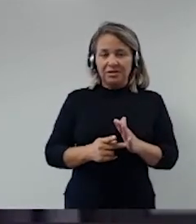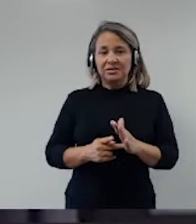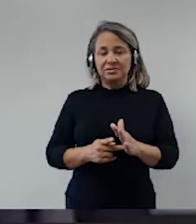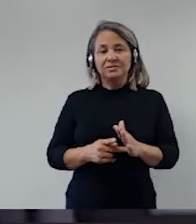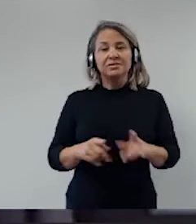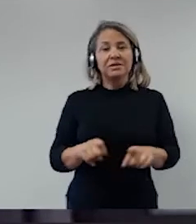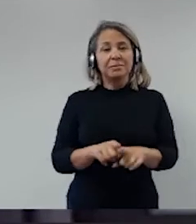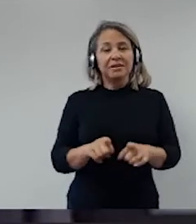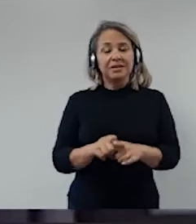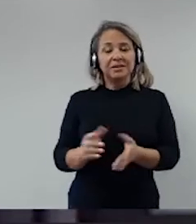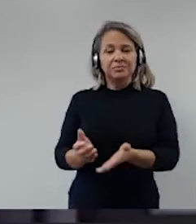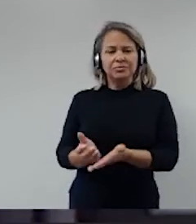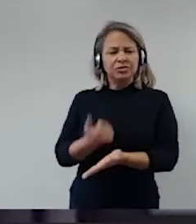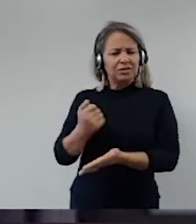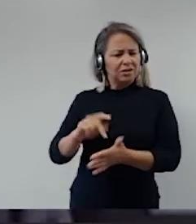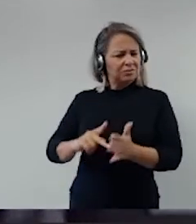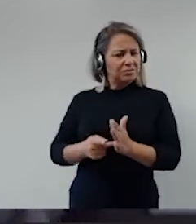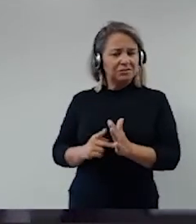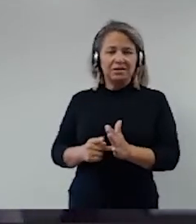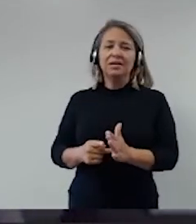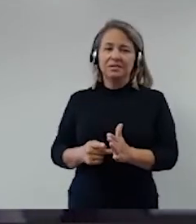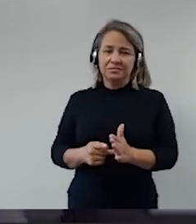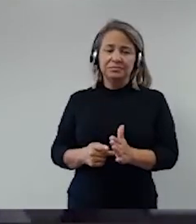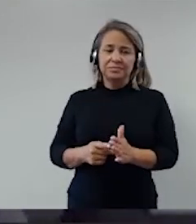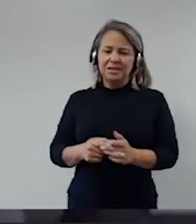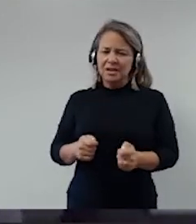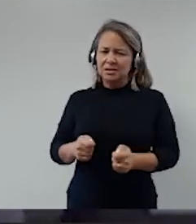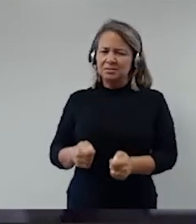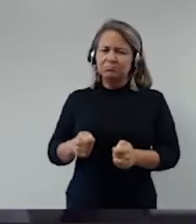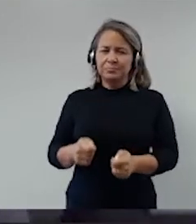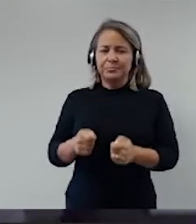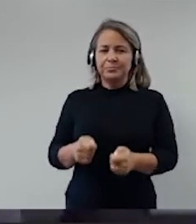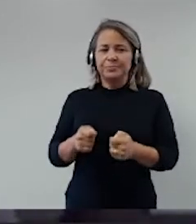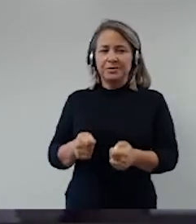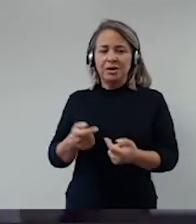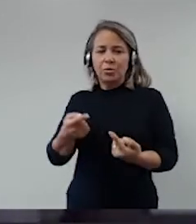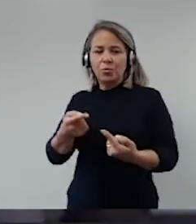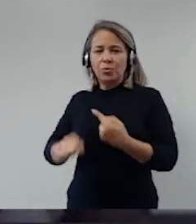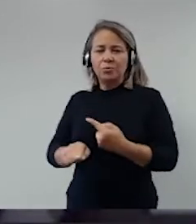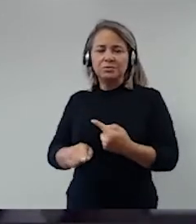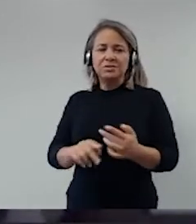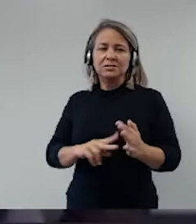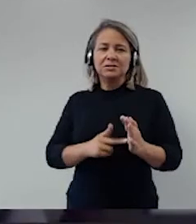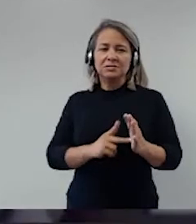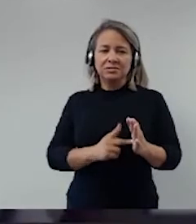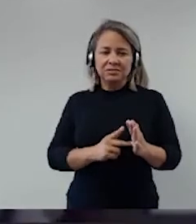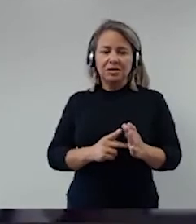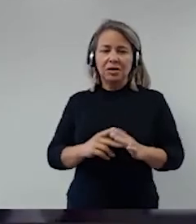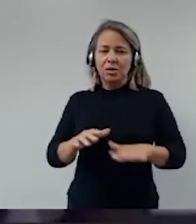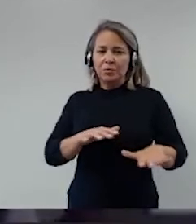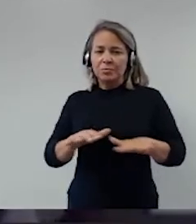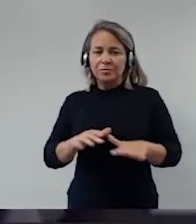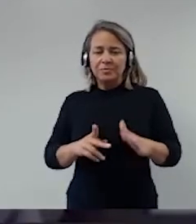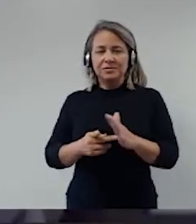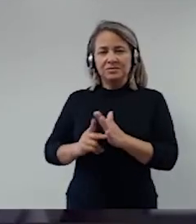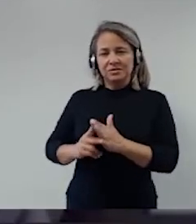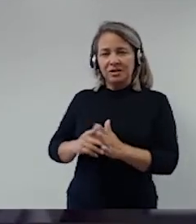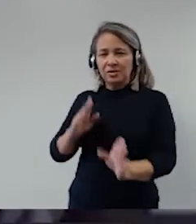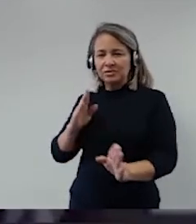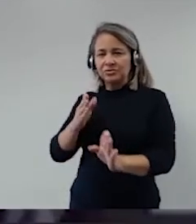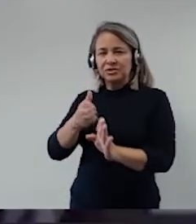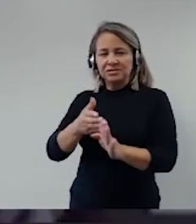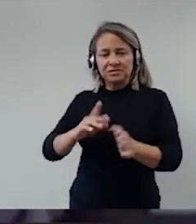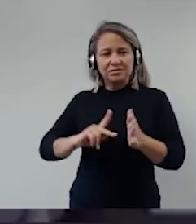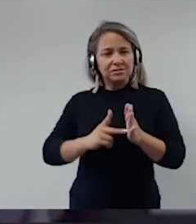indispensabilidade do texto da Constituição. Atacar as instituições, o movimento sindical, a direção